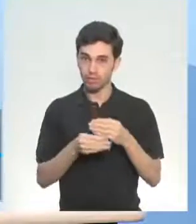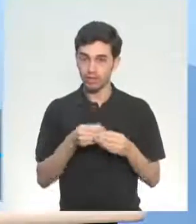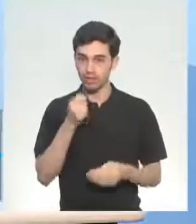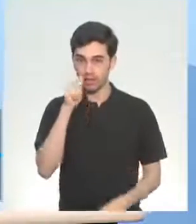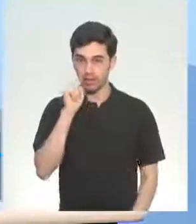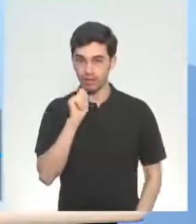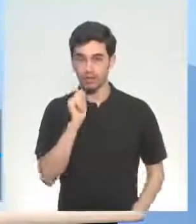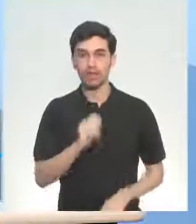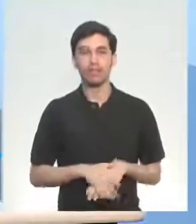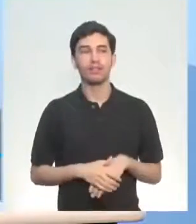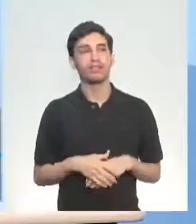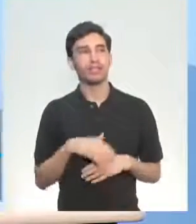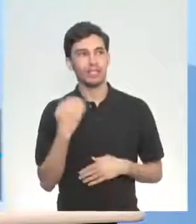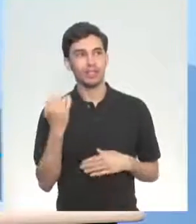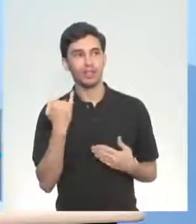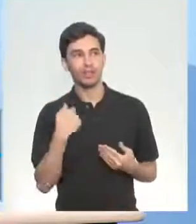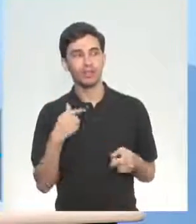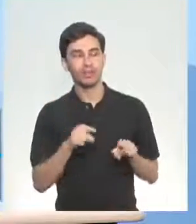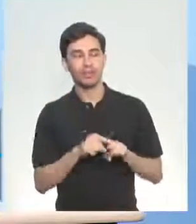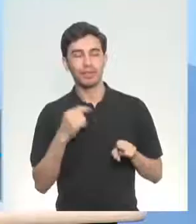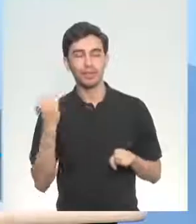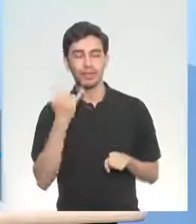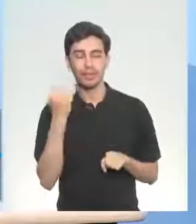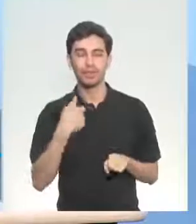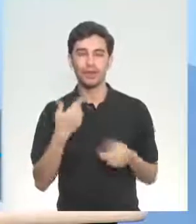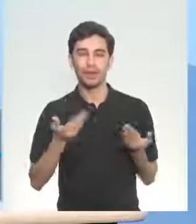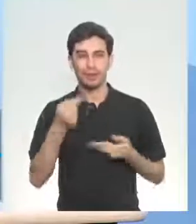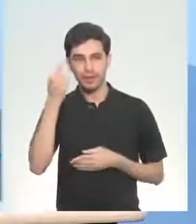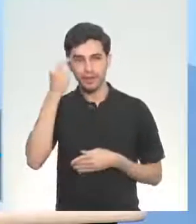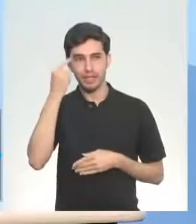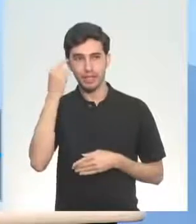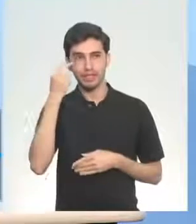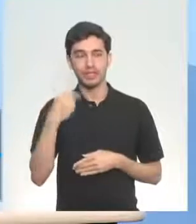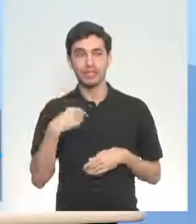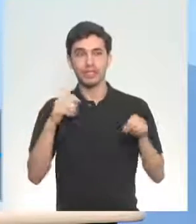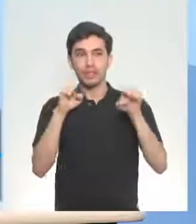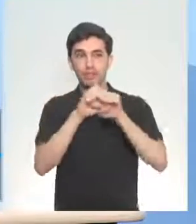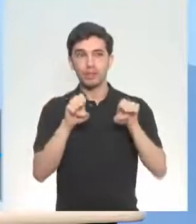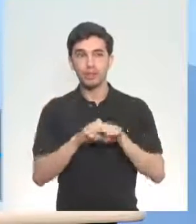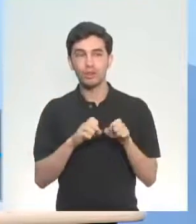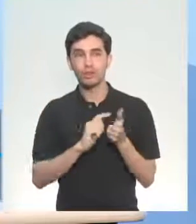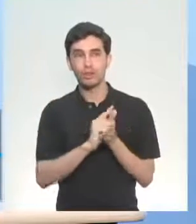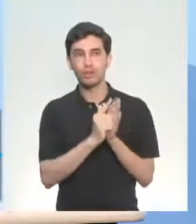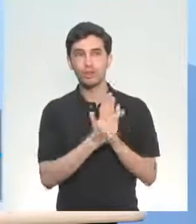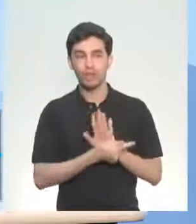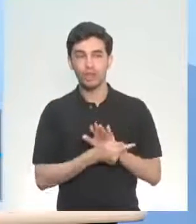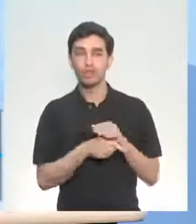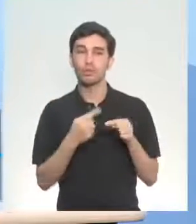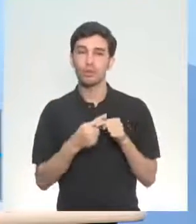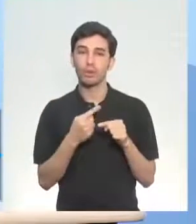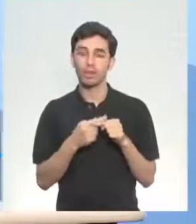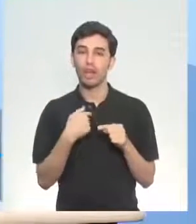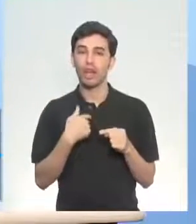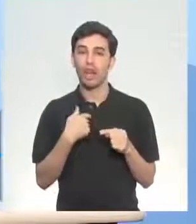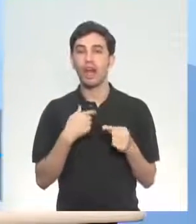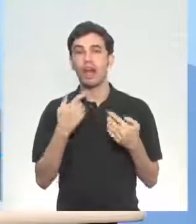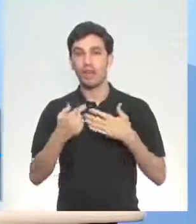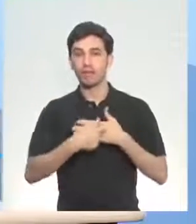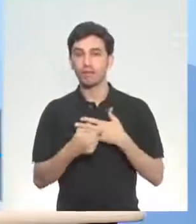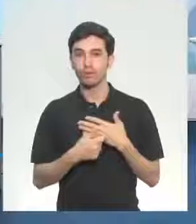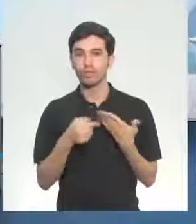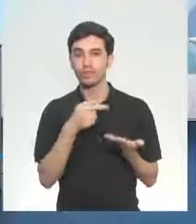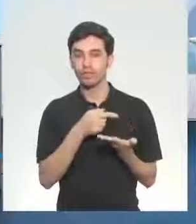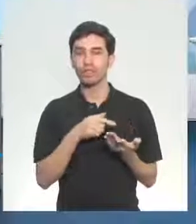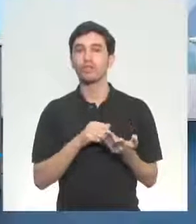lembrando que o importante de trabalhar nessa perspectiva de gêneros é por conta da função social de cada gênero. Isso. Né? Uhum.